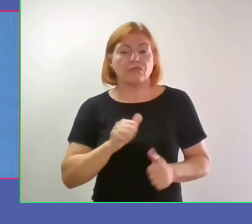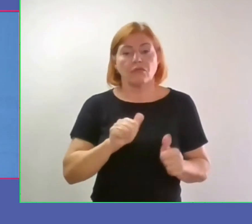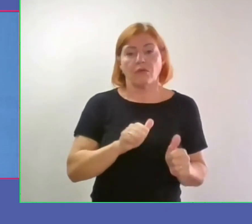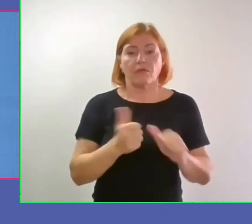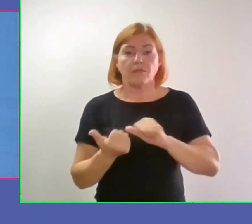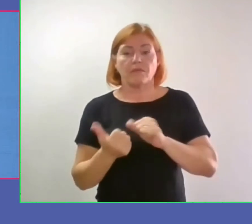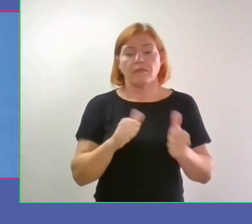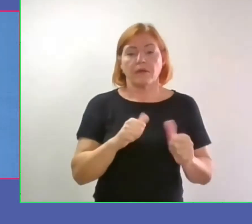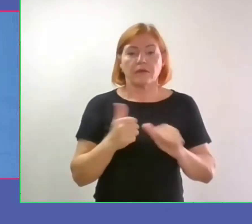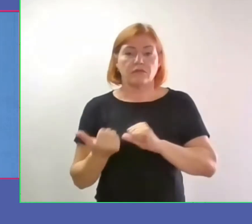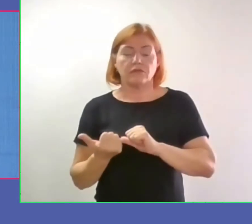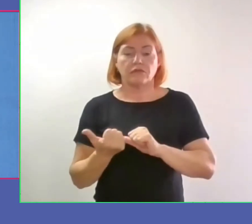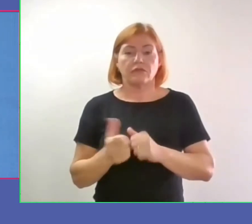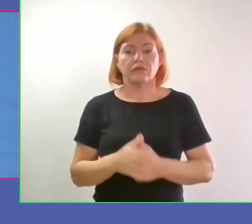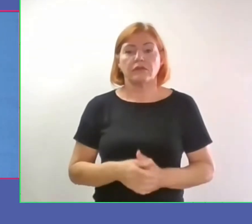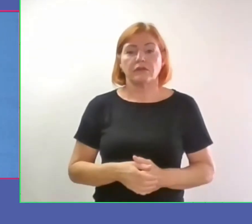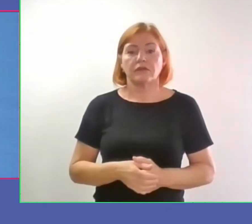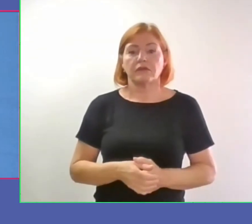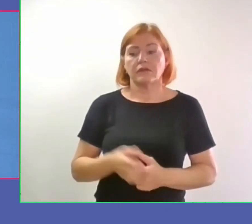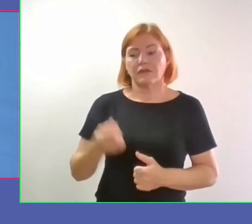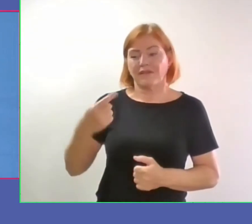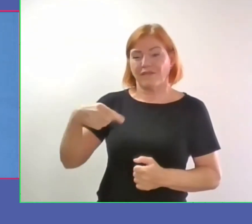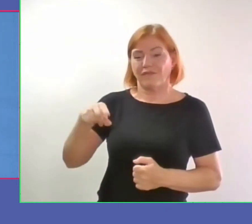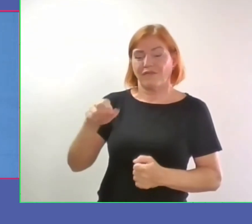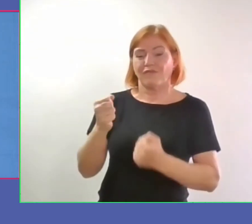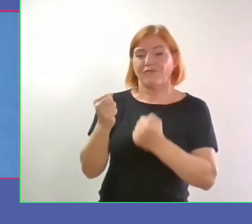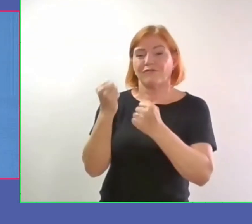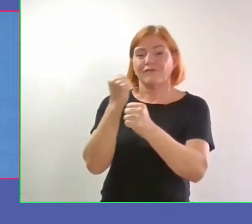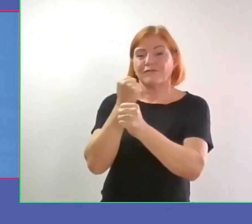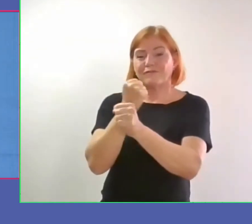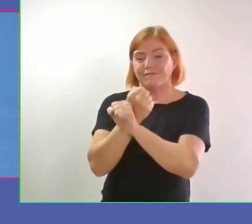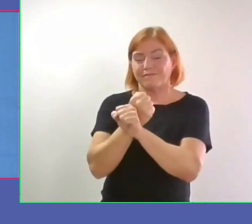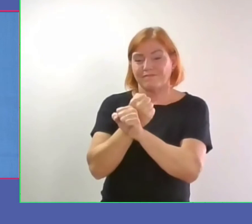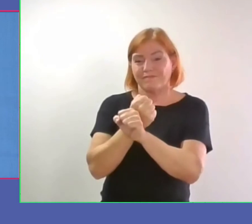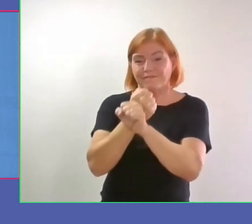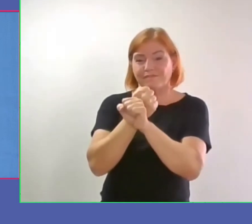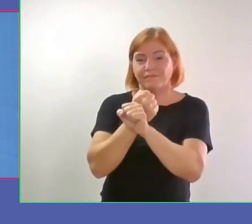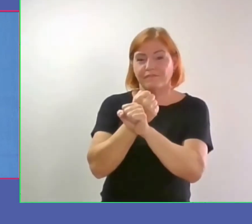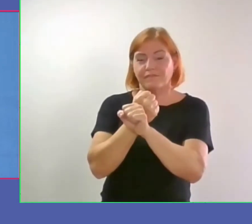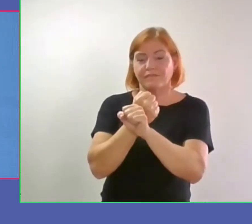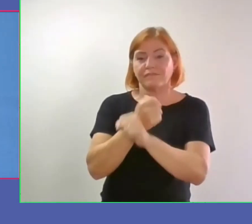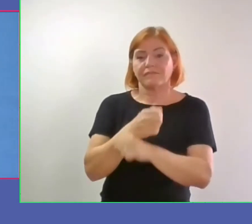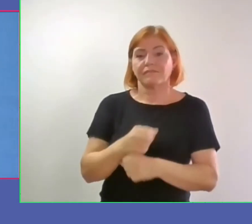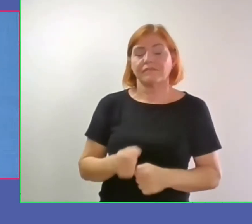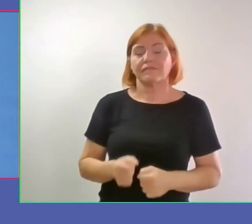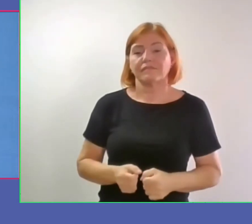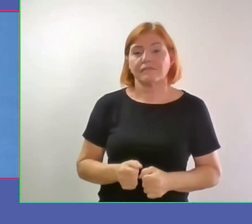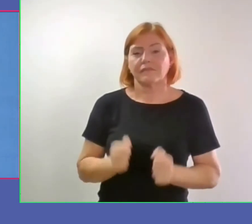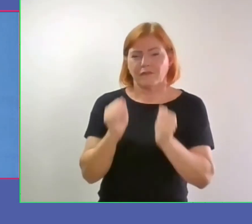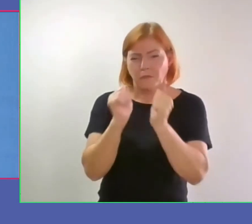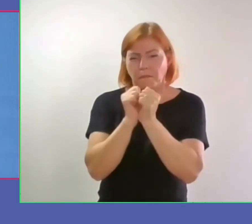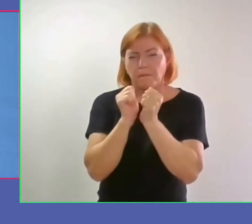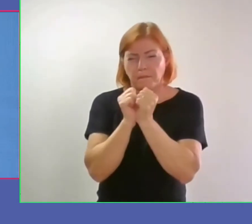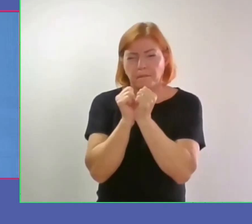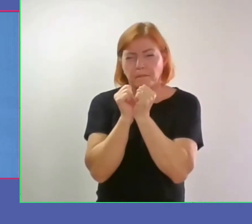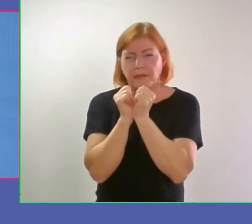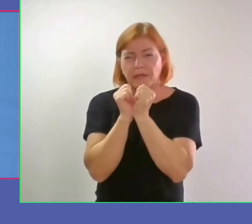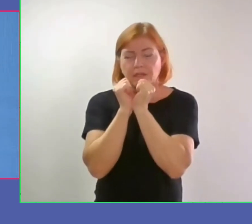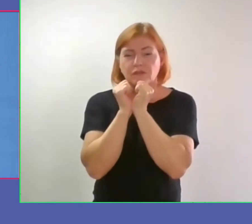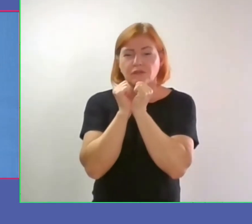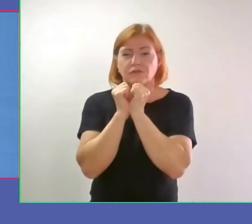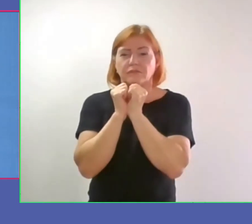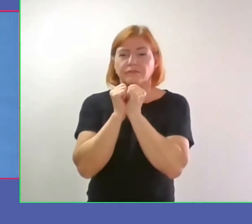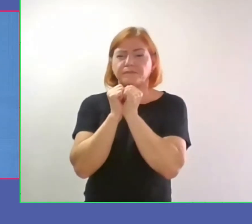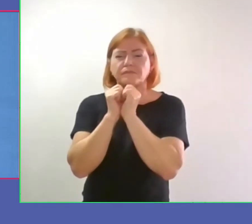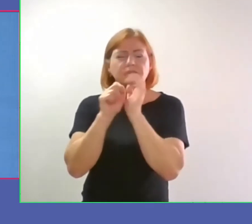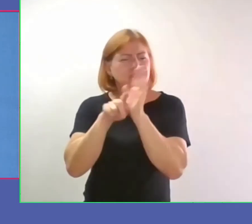foi do cárcere, enviou discípulos para perguntar a Jesus: és tu aquele que havia de vir, ou,